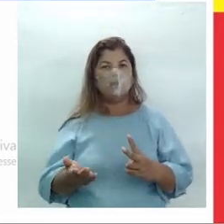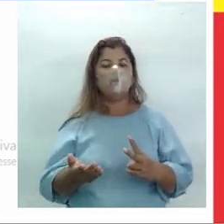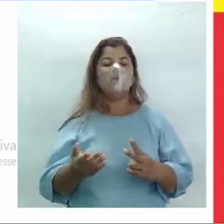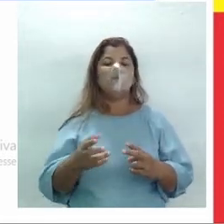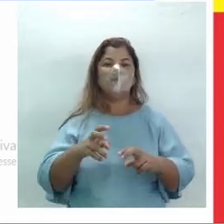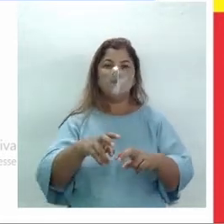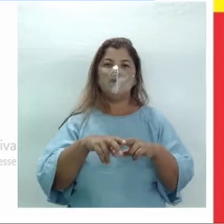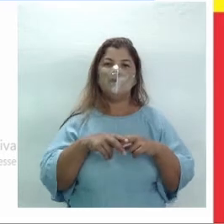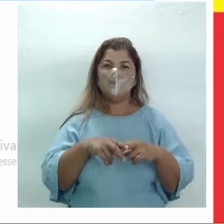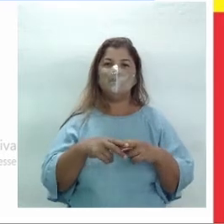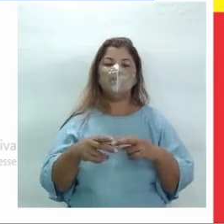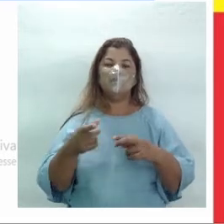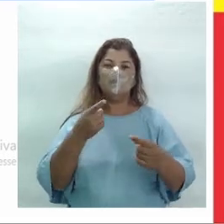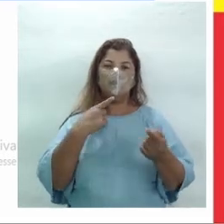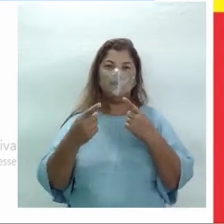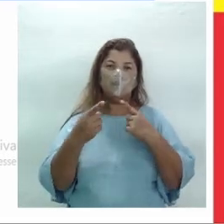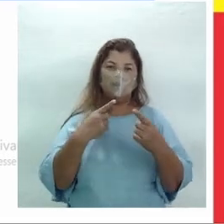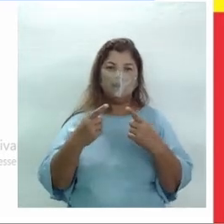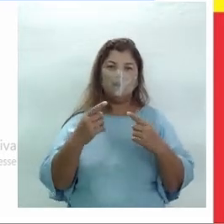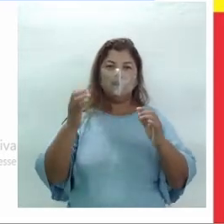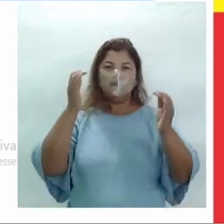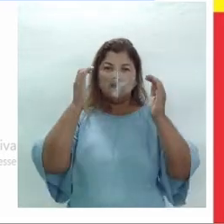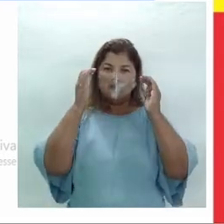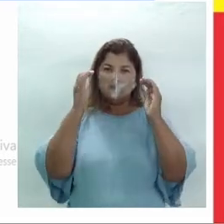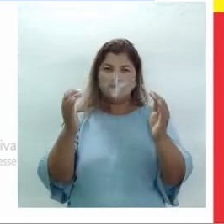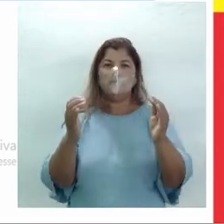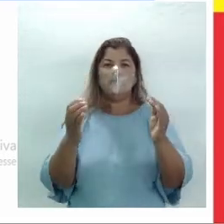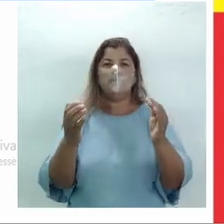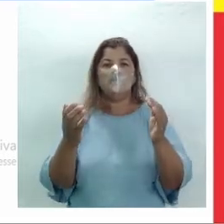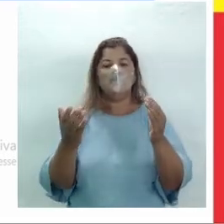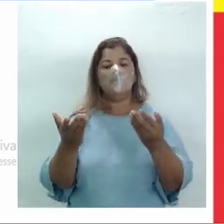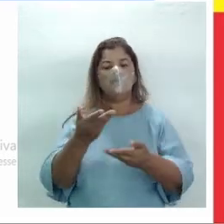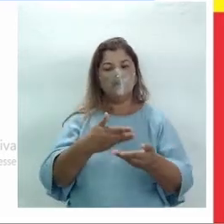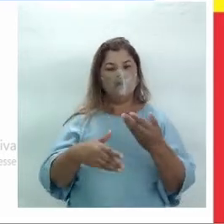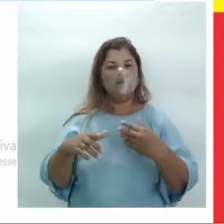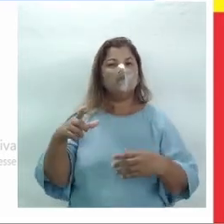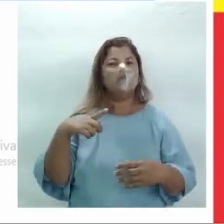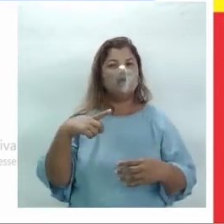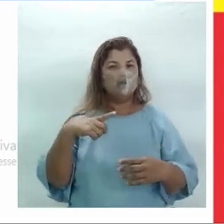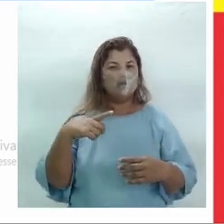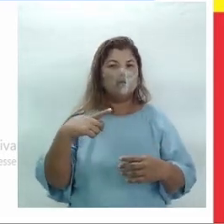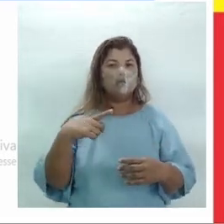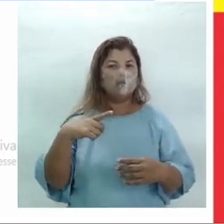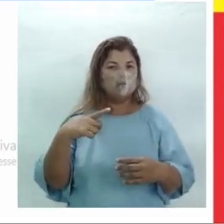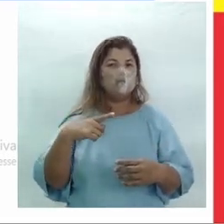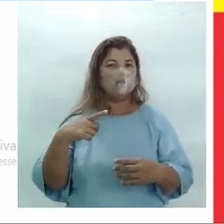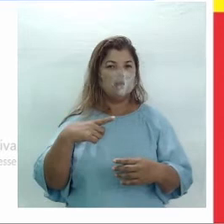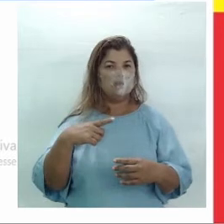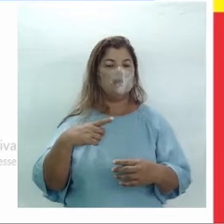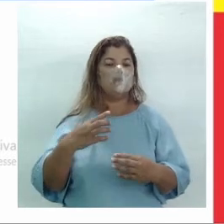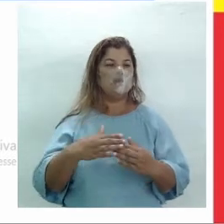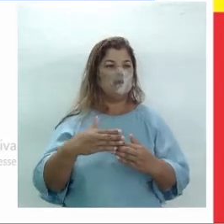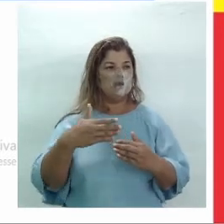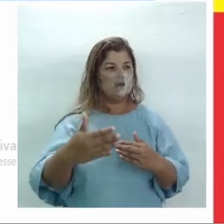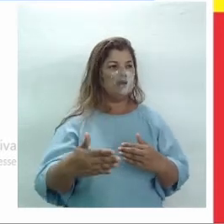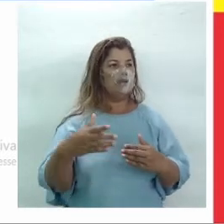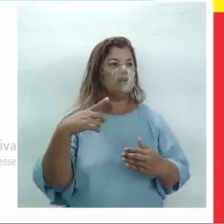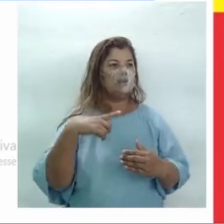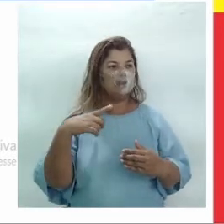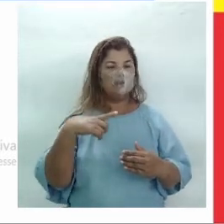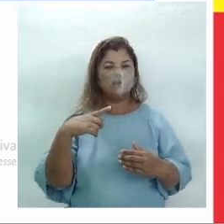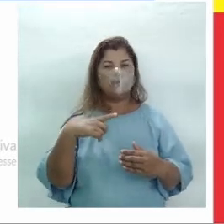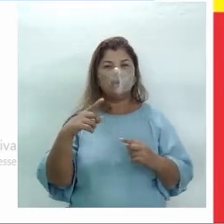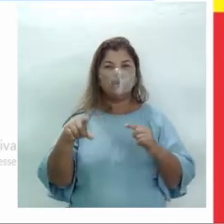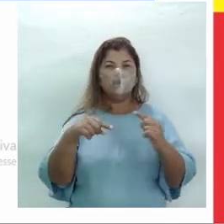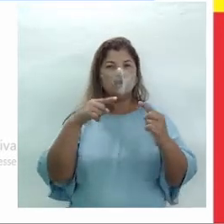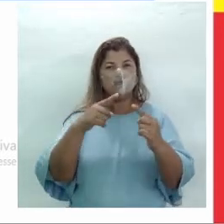Então, justamente, diálogo, respeito, coexistência. Vamos lá. Adiante, nós temos